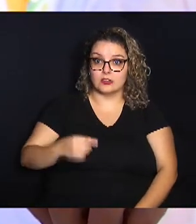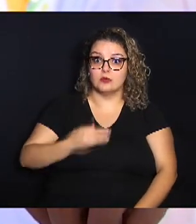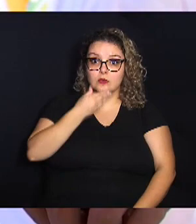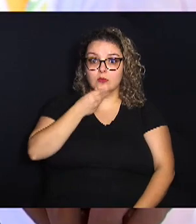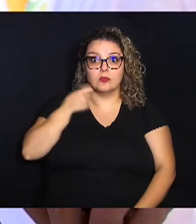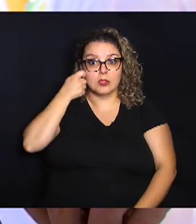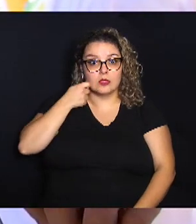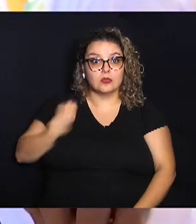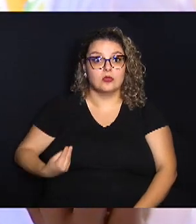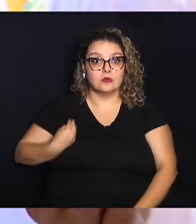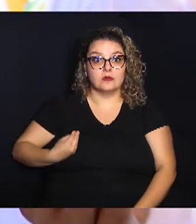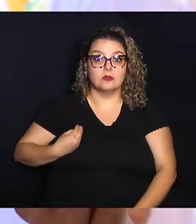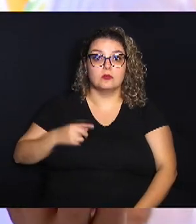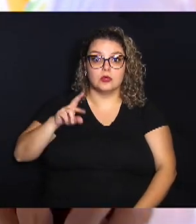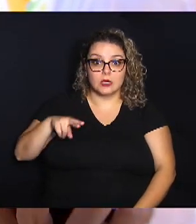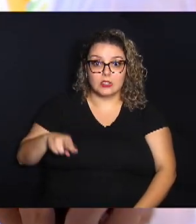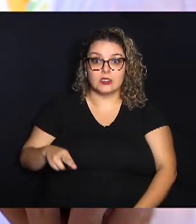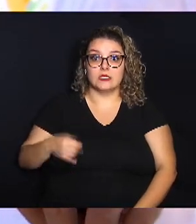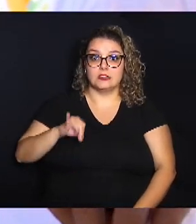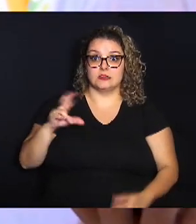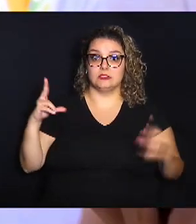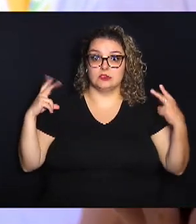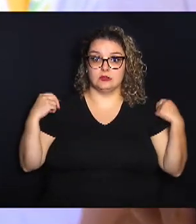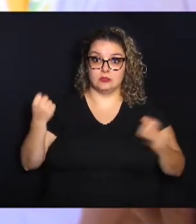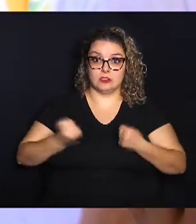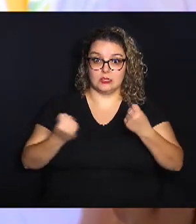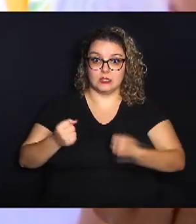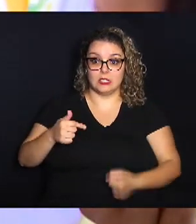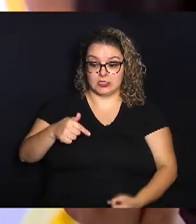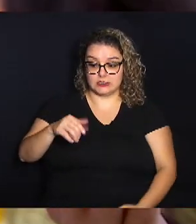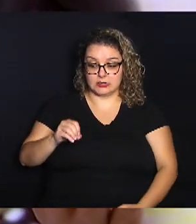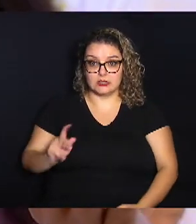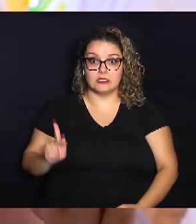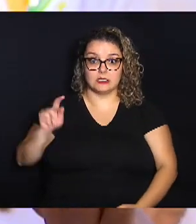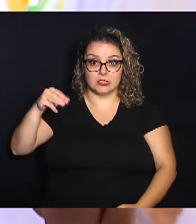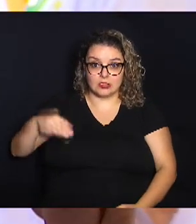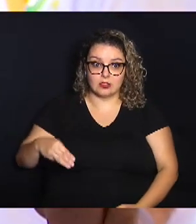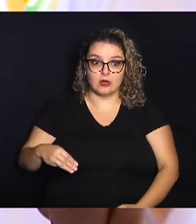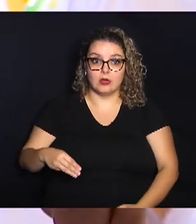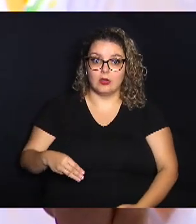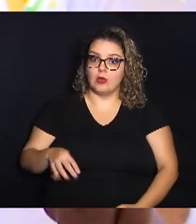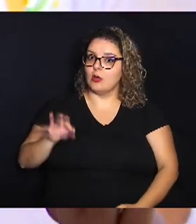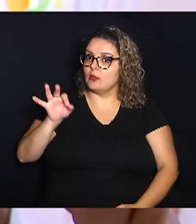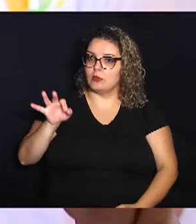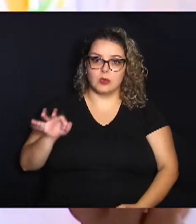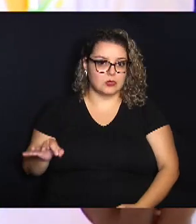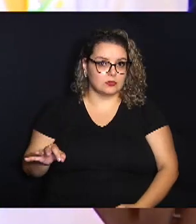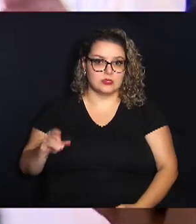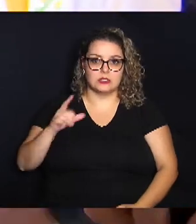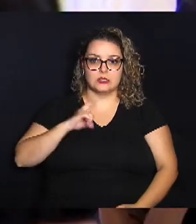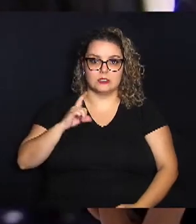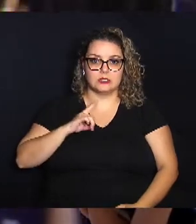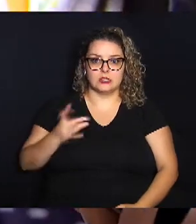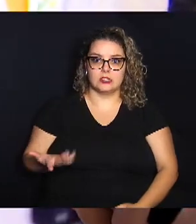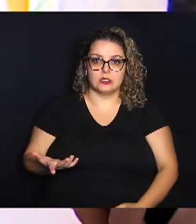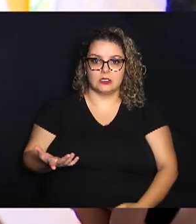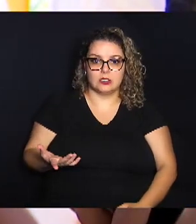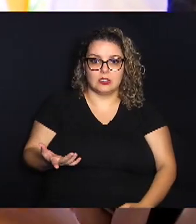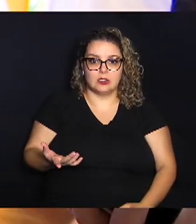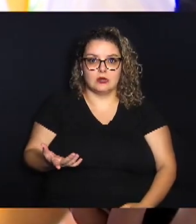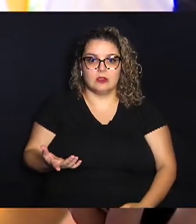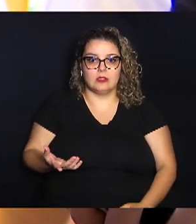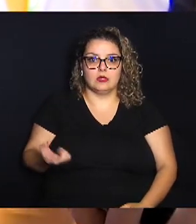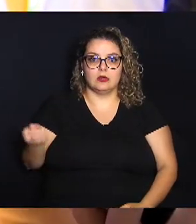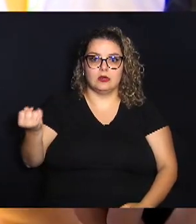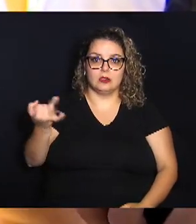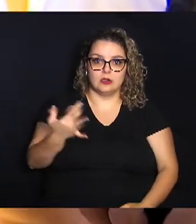disso, porque se aquele motorista estivesse a 70 km por hora, provavelmente nós estaríamos fazendo a